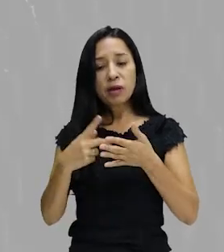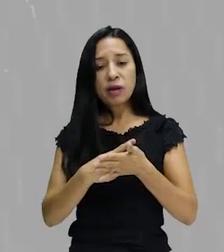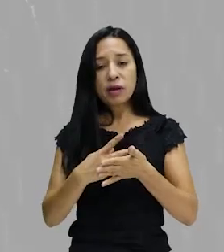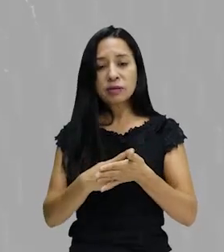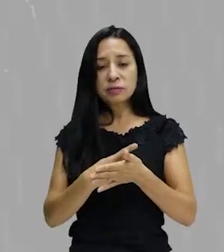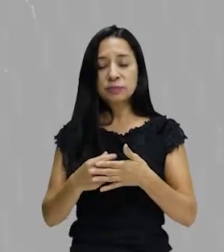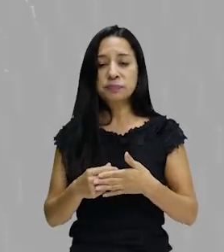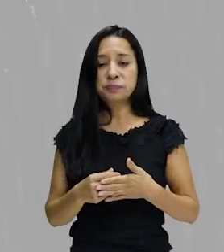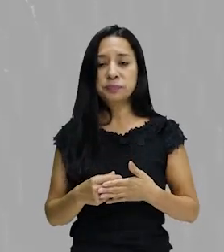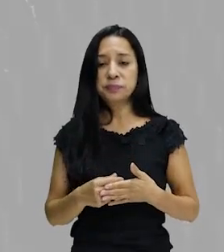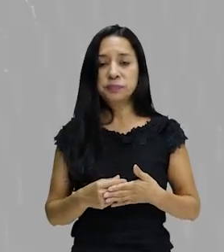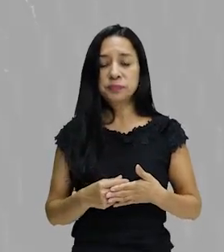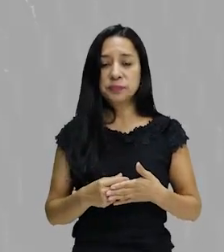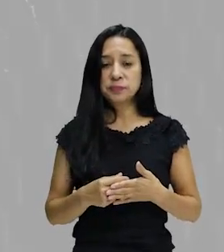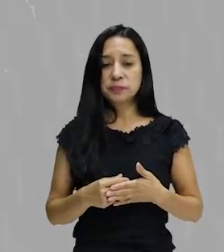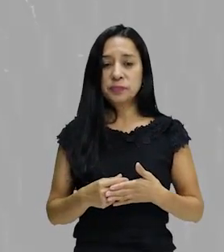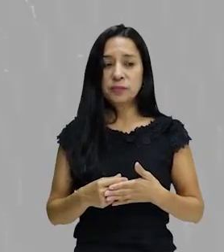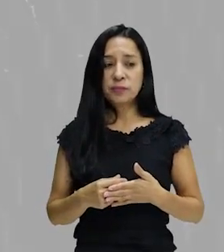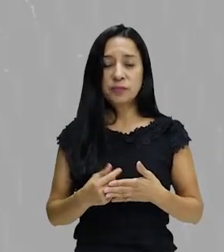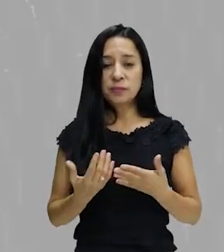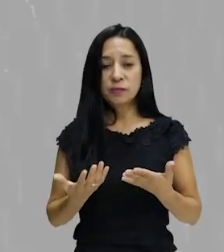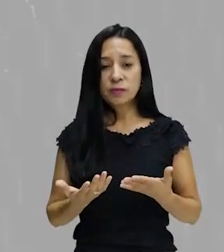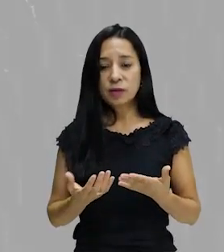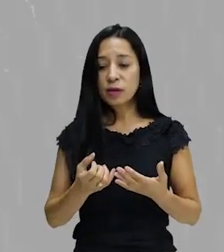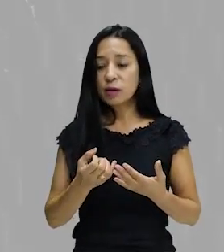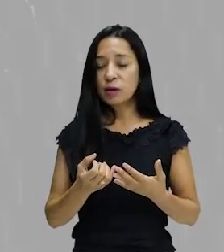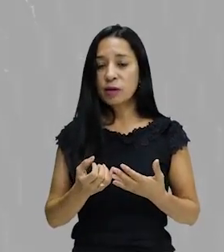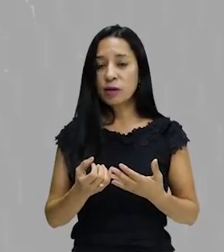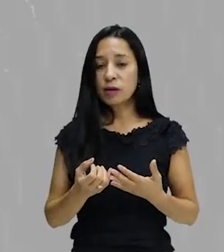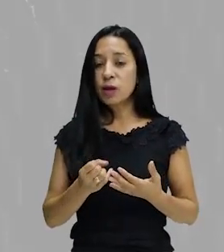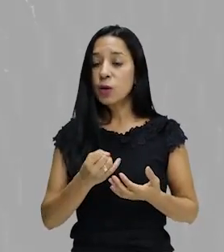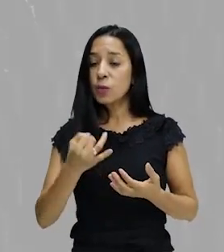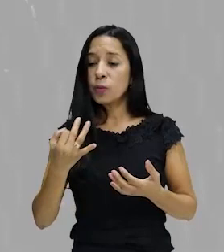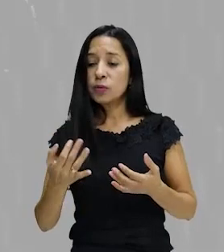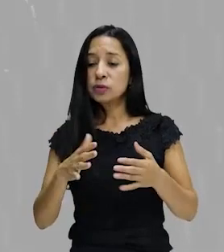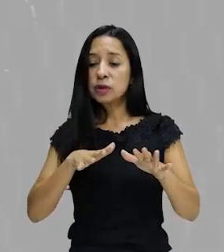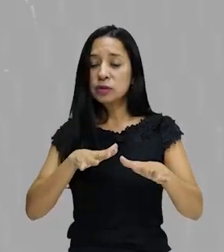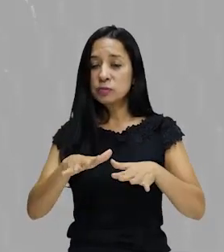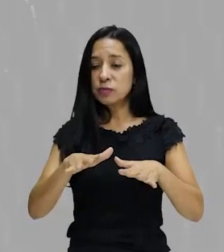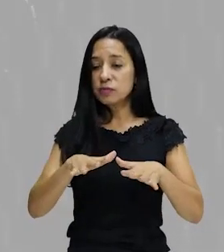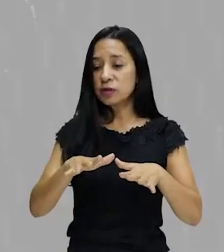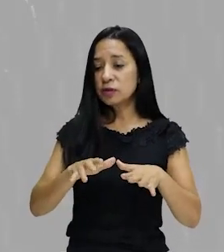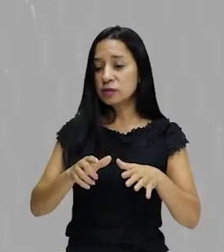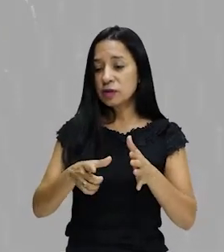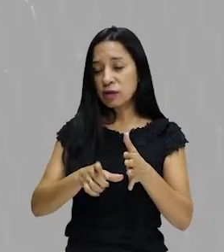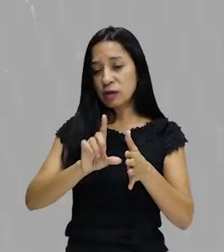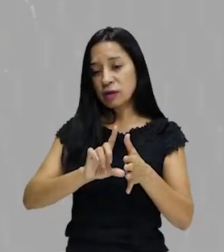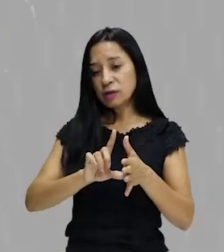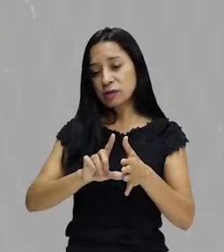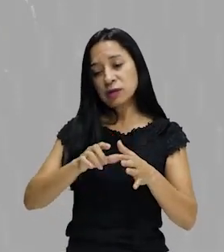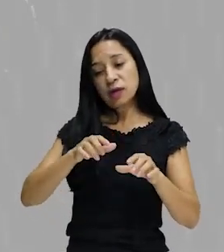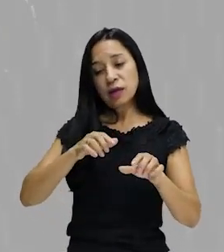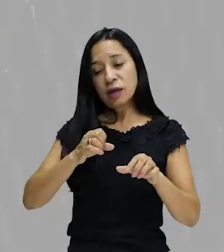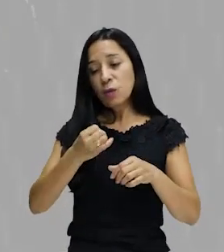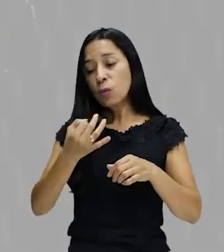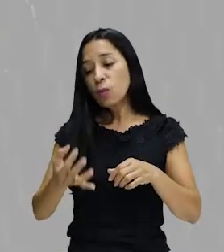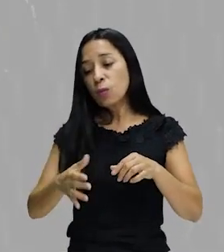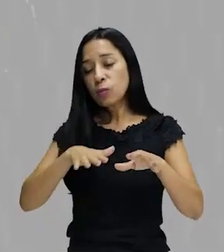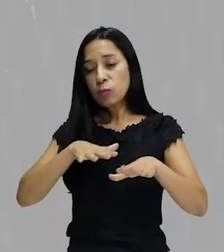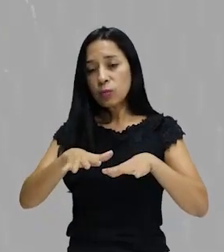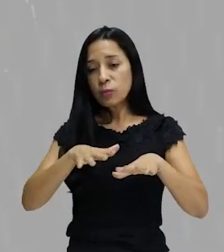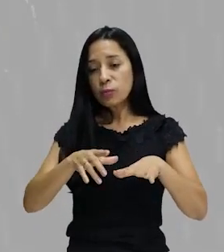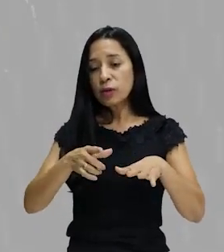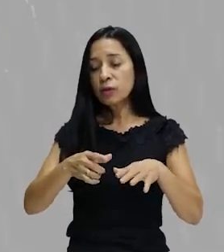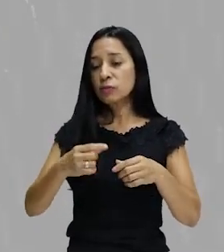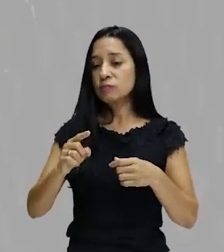do martelo, né? Então, quantidade de movimento antes igual a quantidade de movimento depois do martelo. Não é isso que se quer,